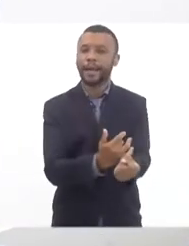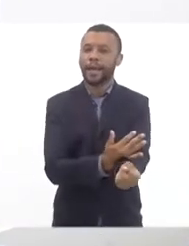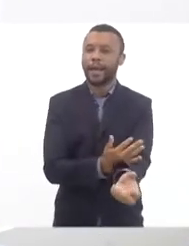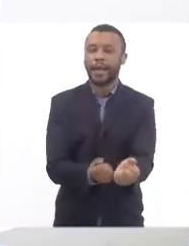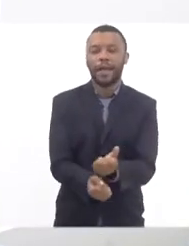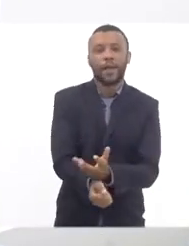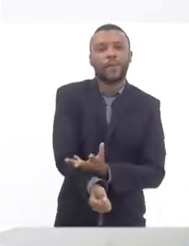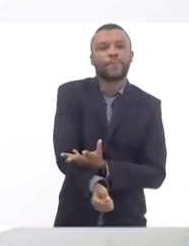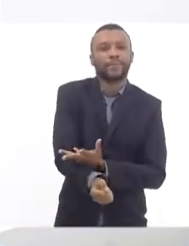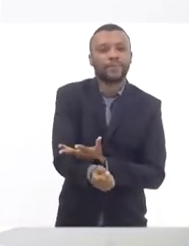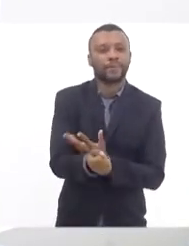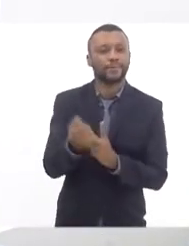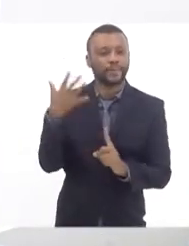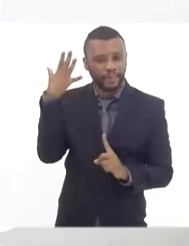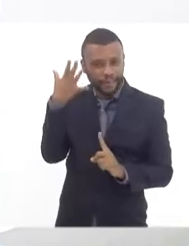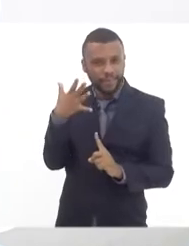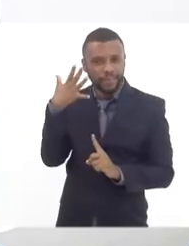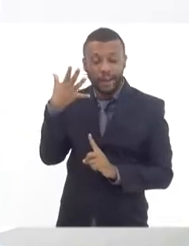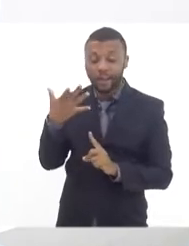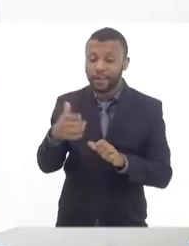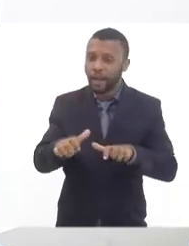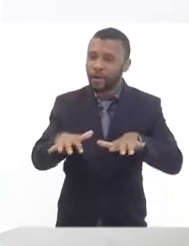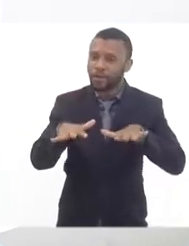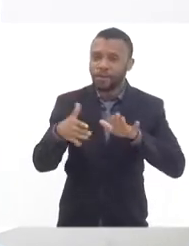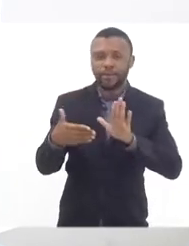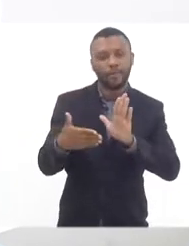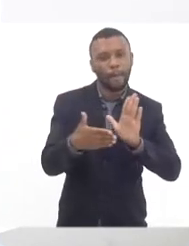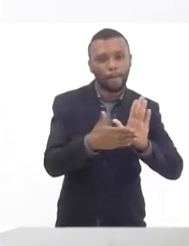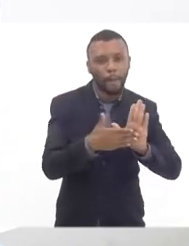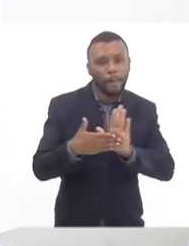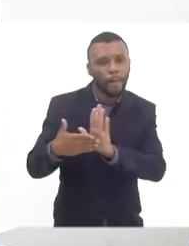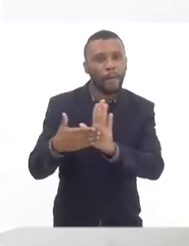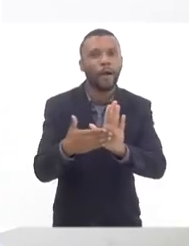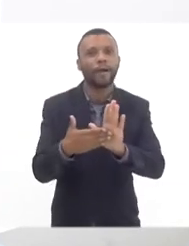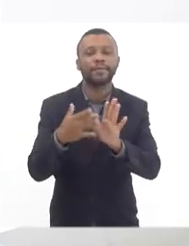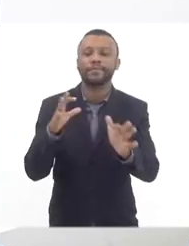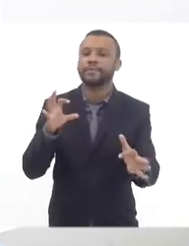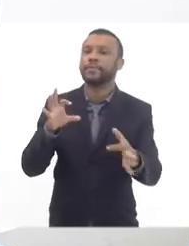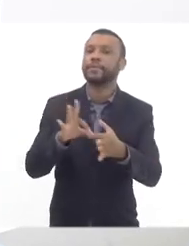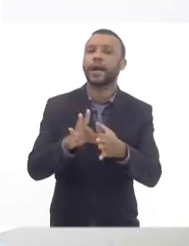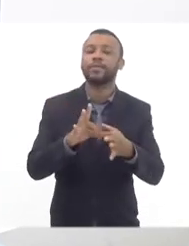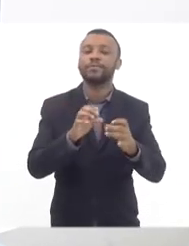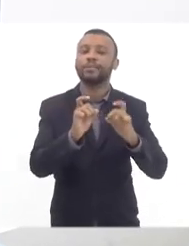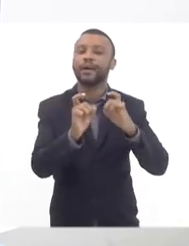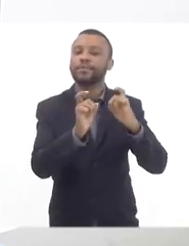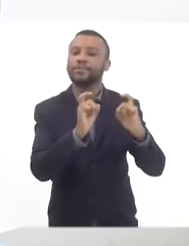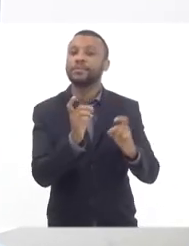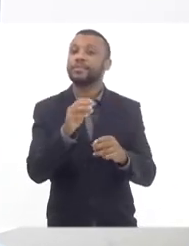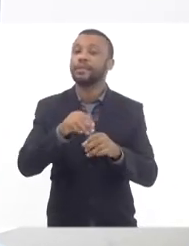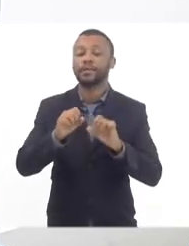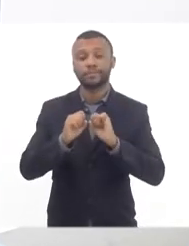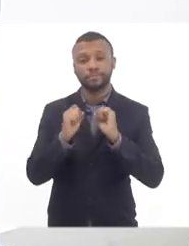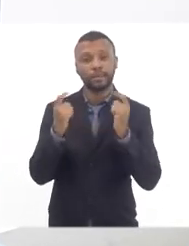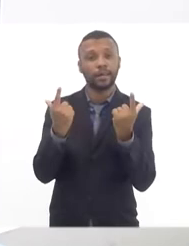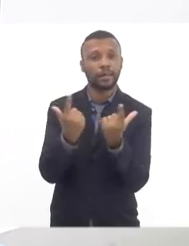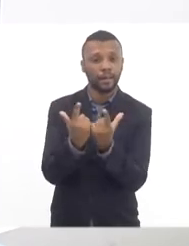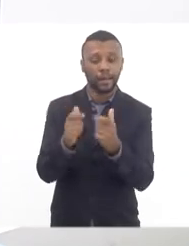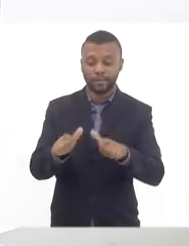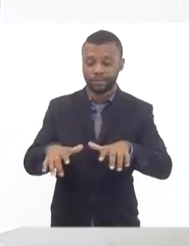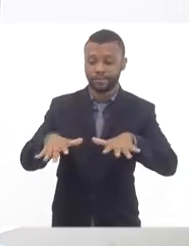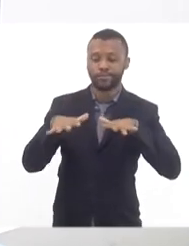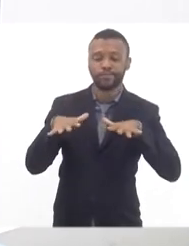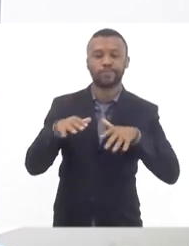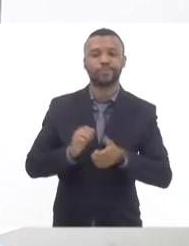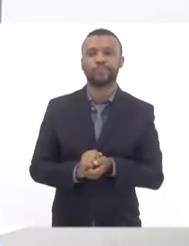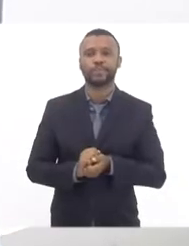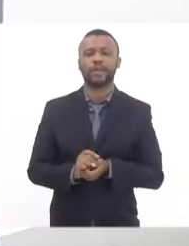a audiência ela foi proposta, né, e a partir da discussão na Alerj, na Assembleia, de um porquê